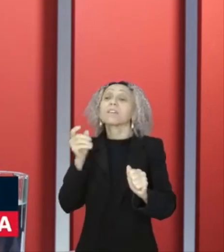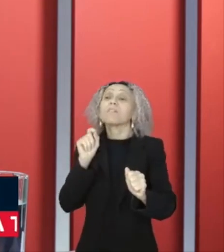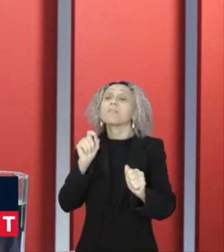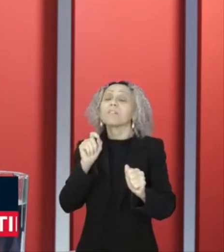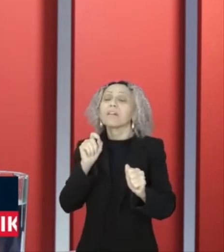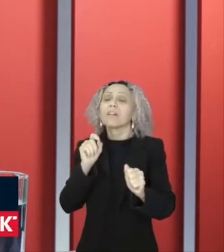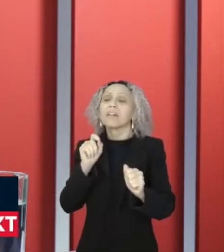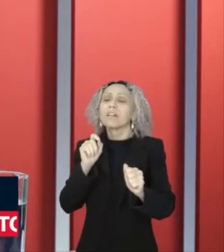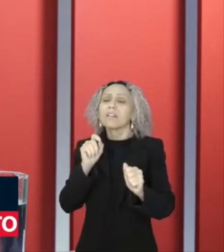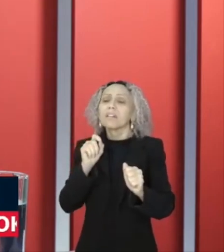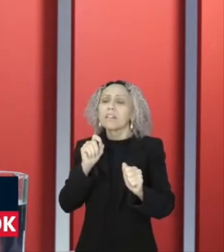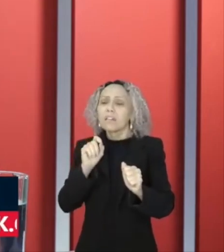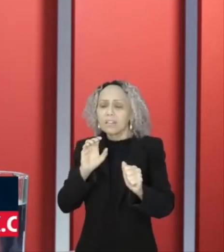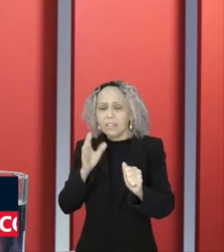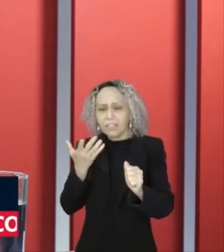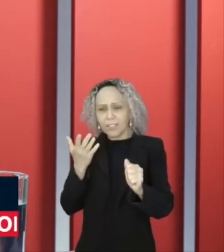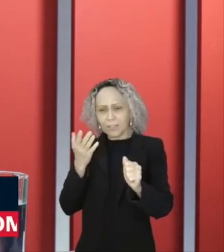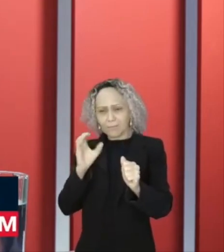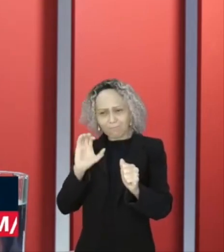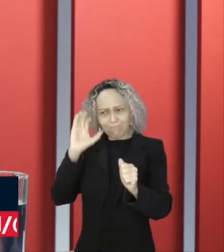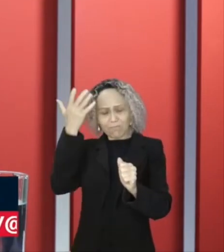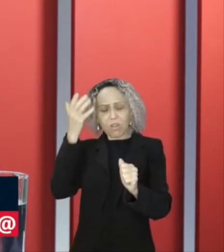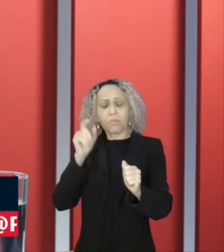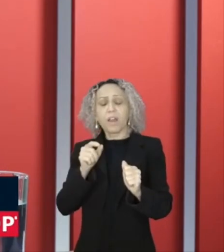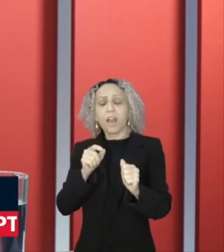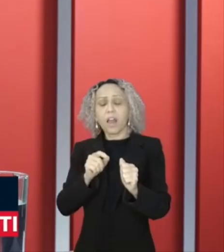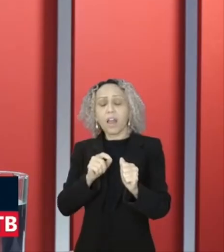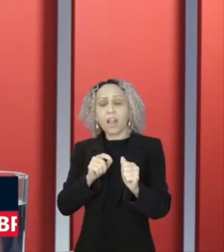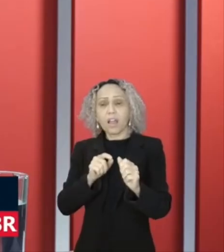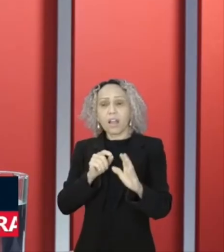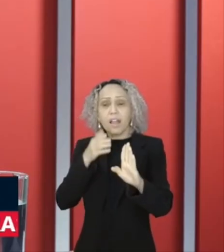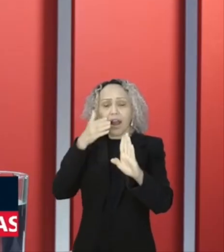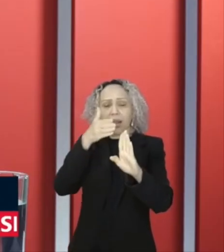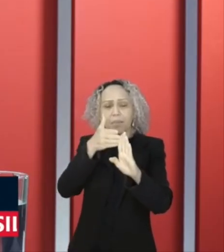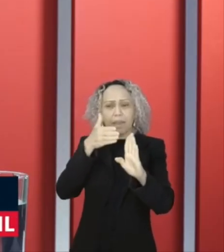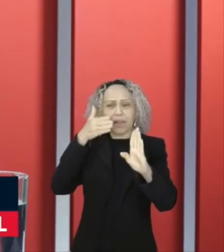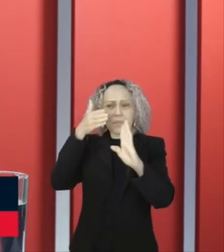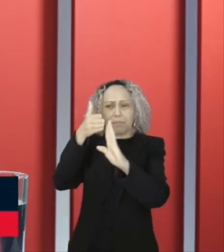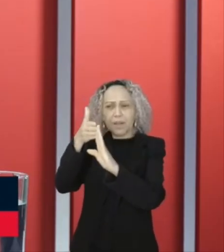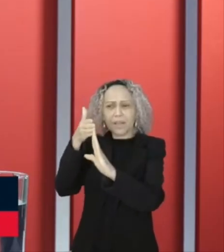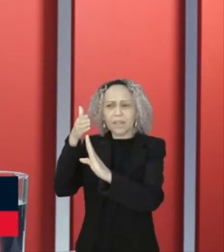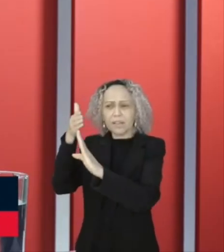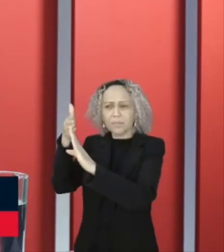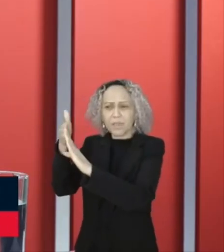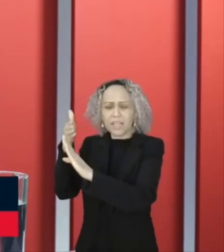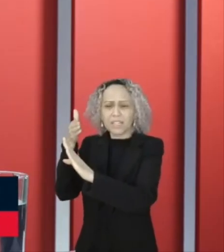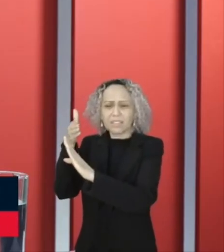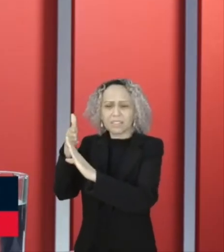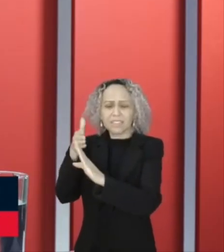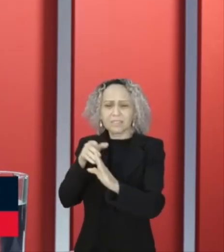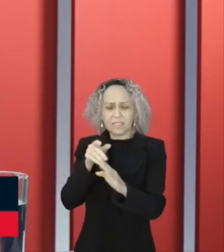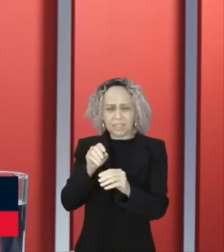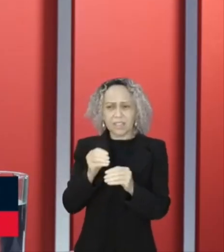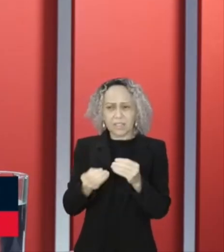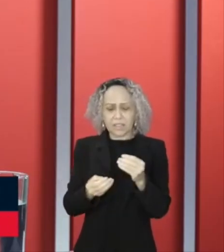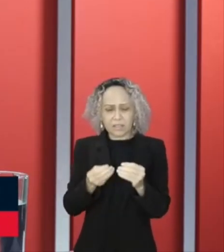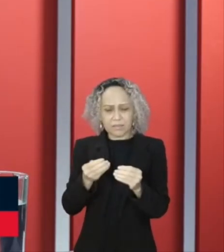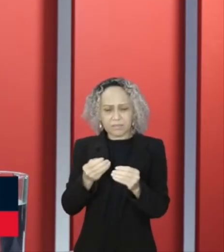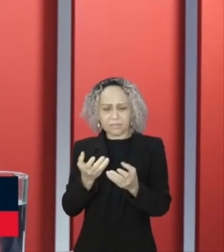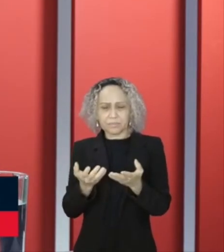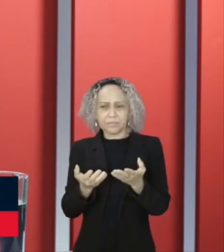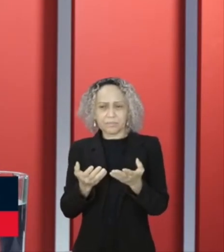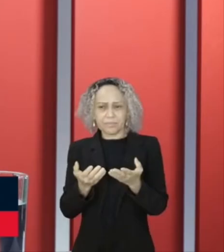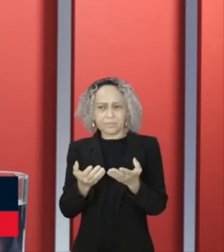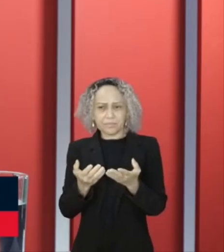orçamento sintonizado com essas metas que serão, então, monitoradas